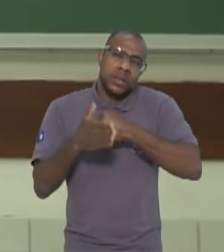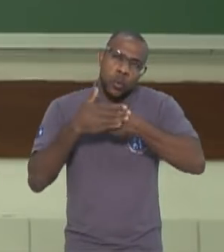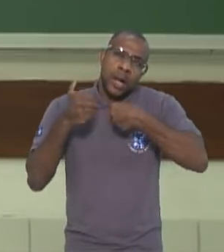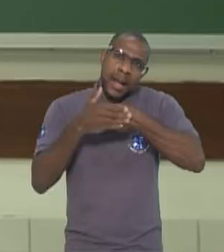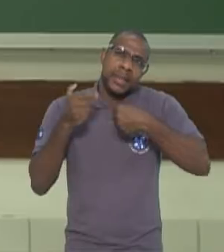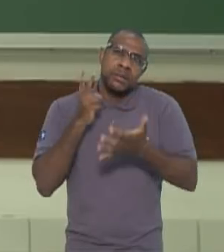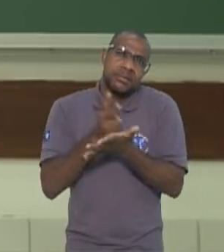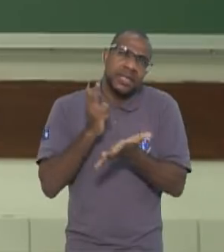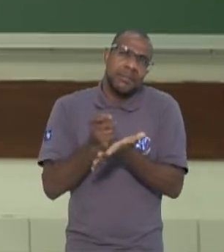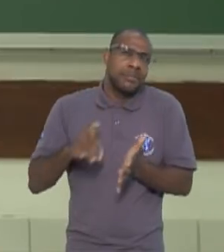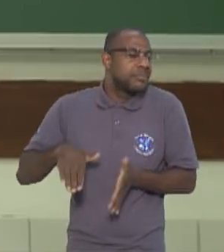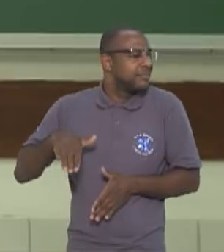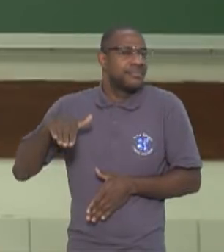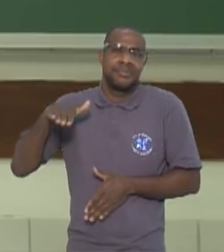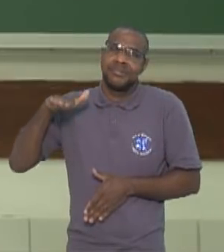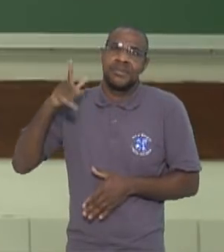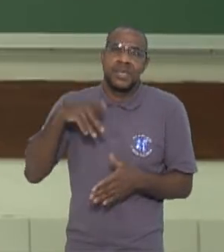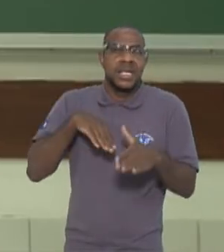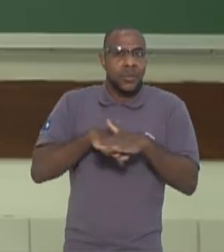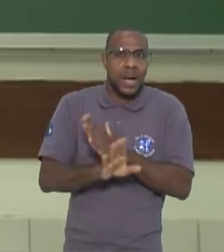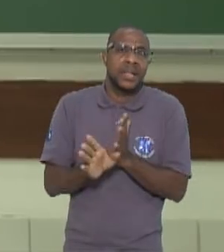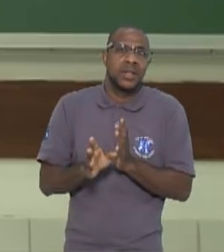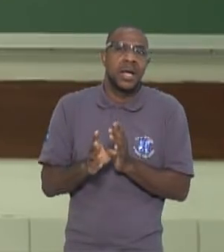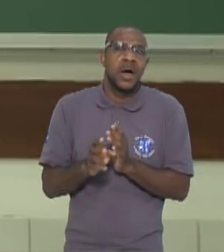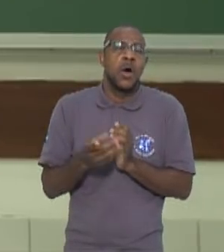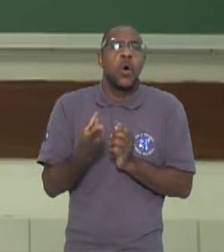que vocês guardam, cuidam.